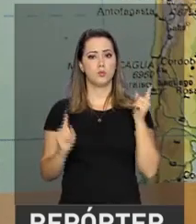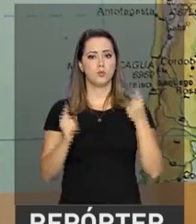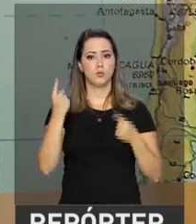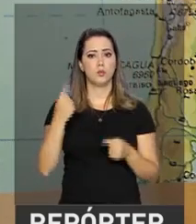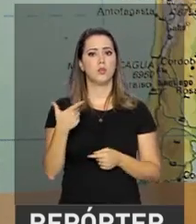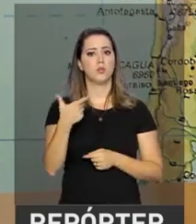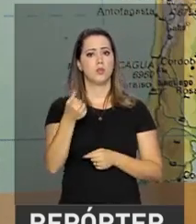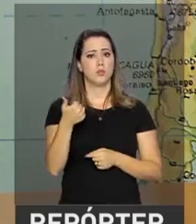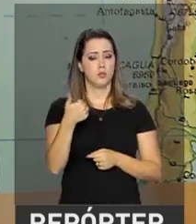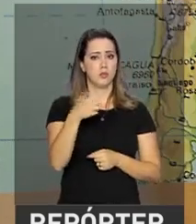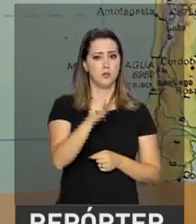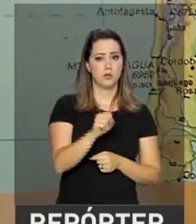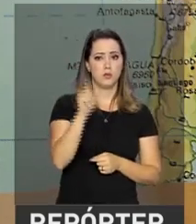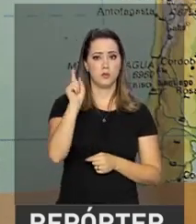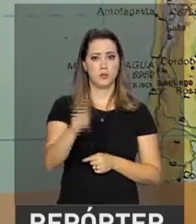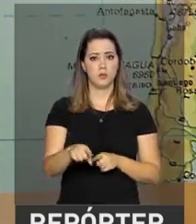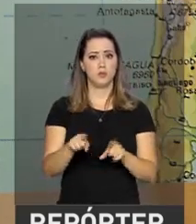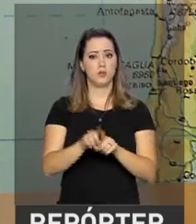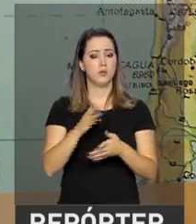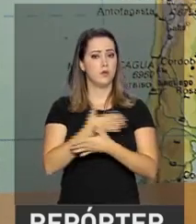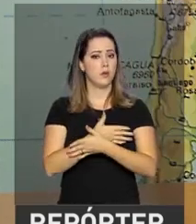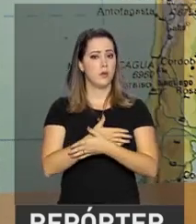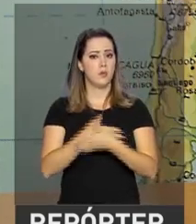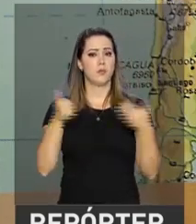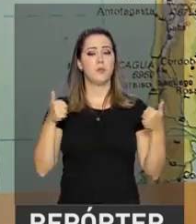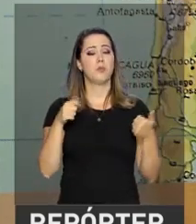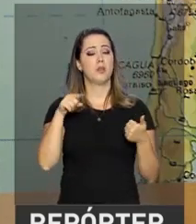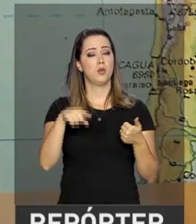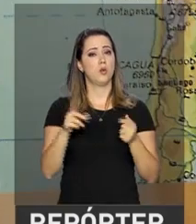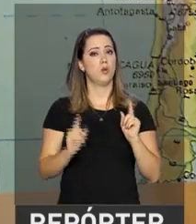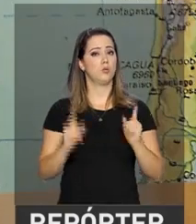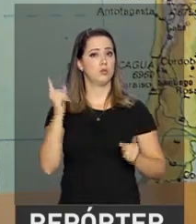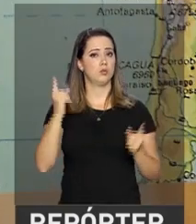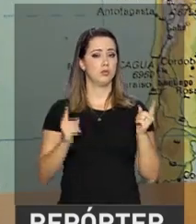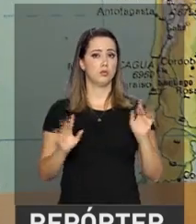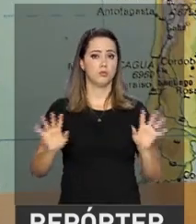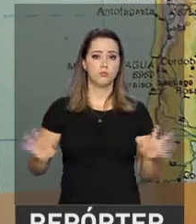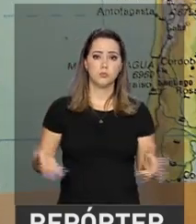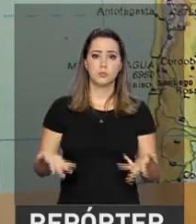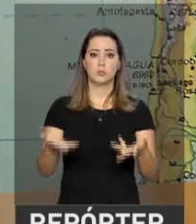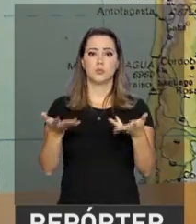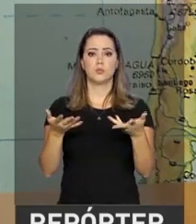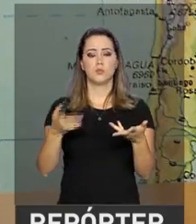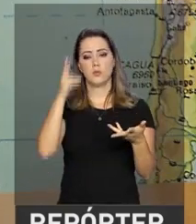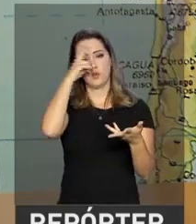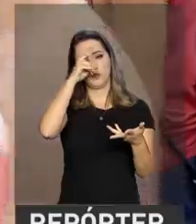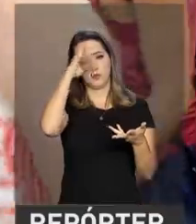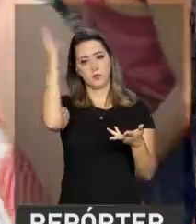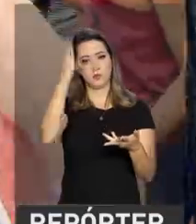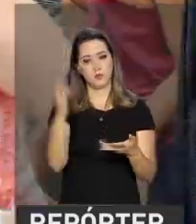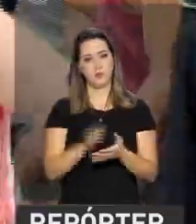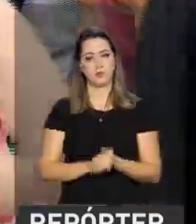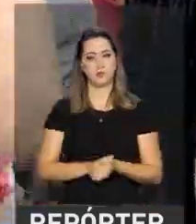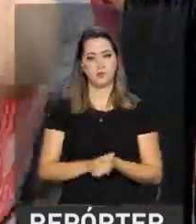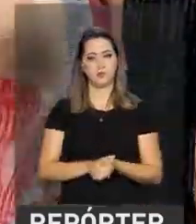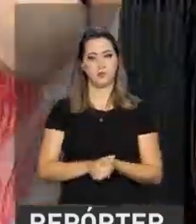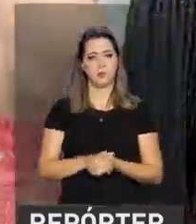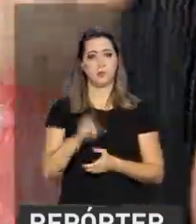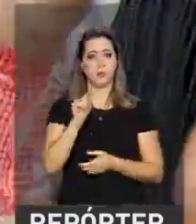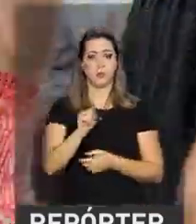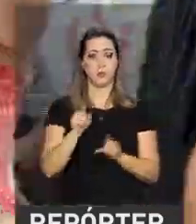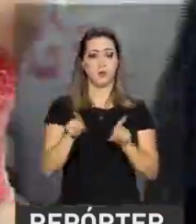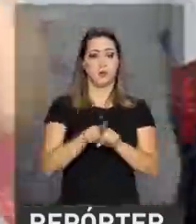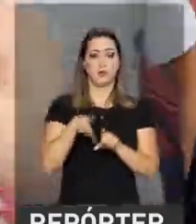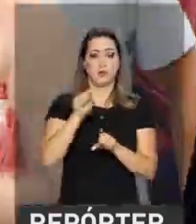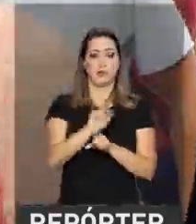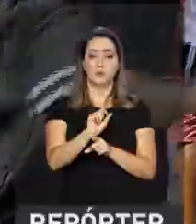de 2018 será o melhor carnaval em fomento da economia da história do Brasil. Segundo a Associação